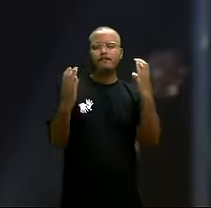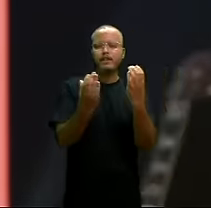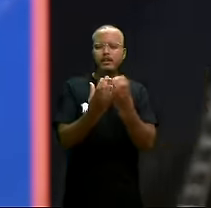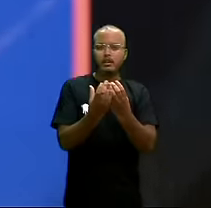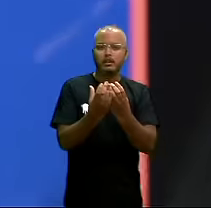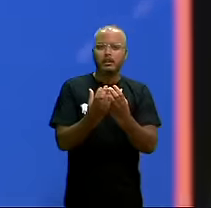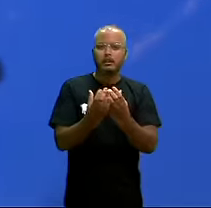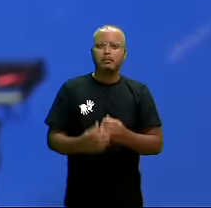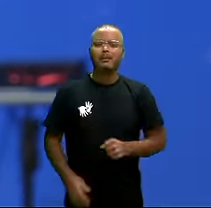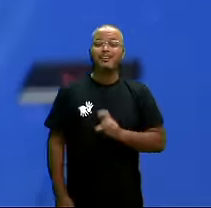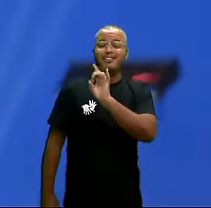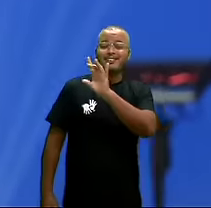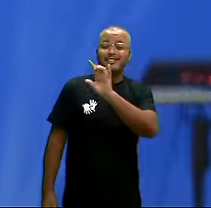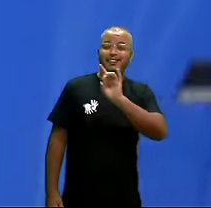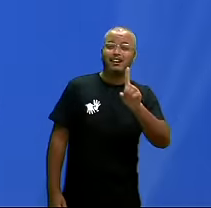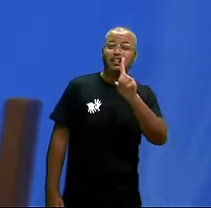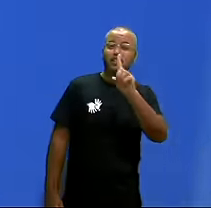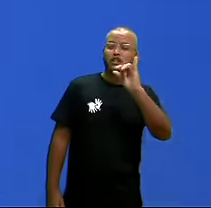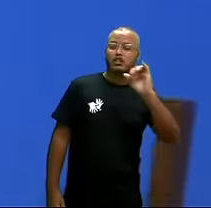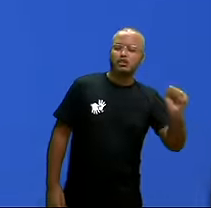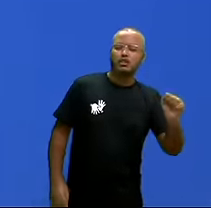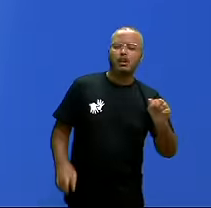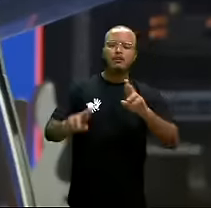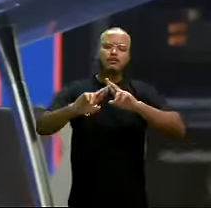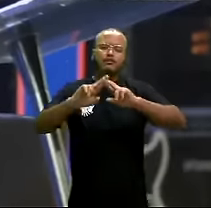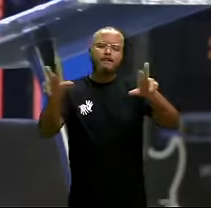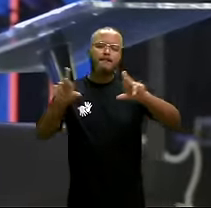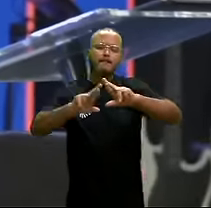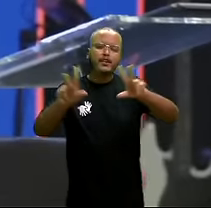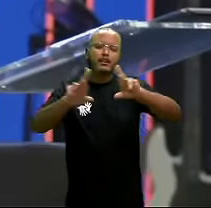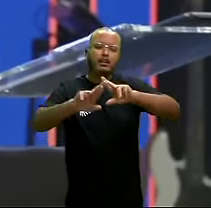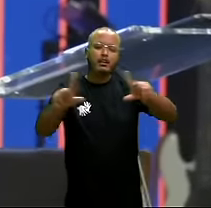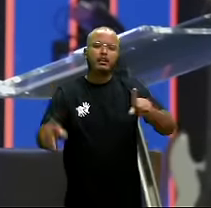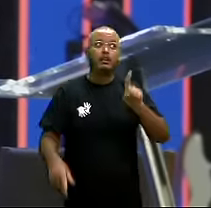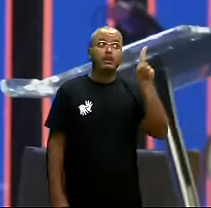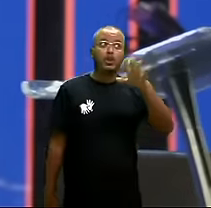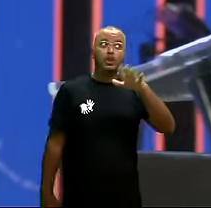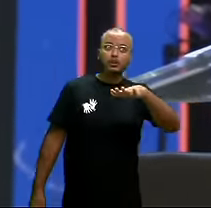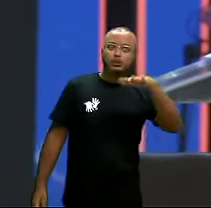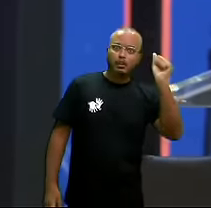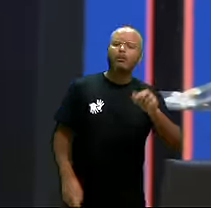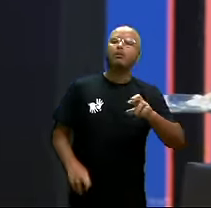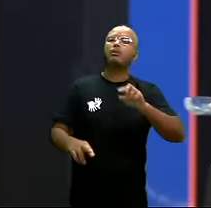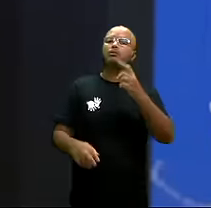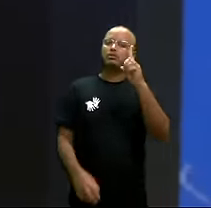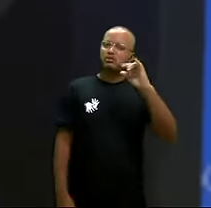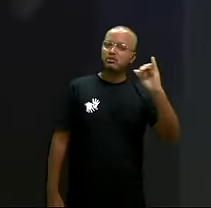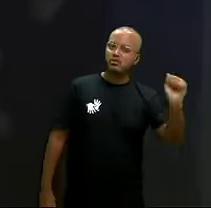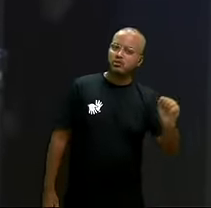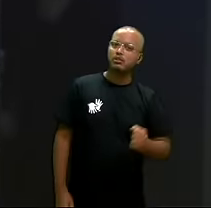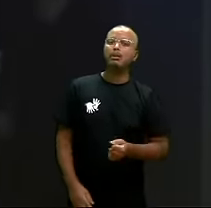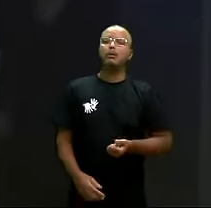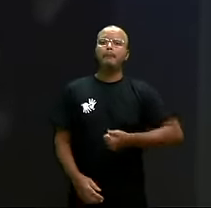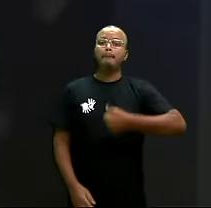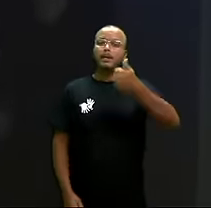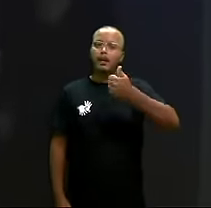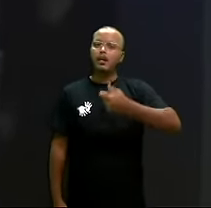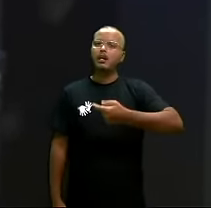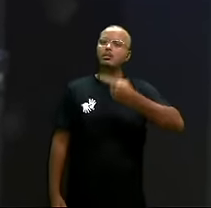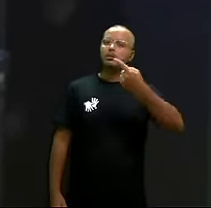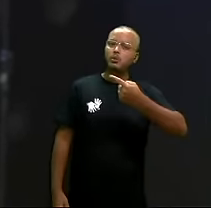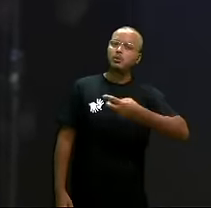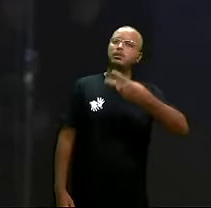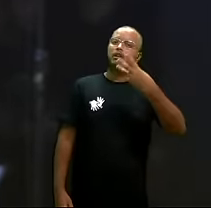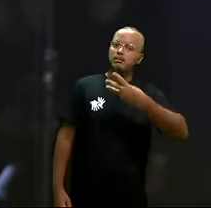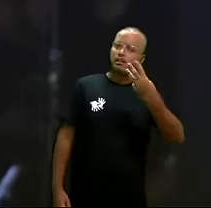jeito. Cada dia Deus foi fazendo de acordo com aquilo que Deus chamou cada um ministro que veio aqui. Impressionante como quem estava